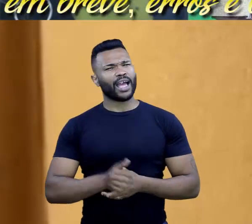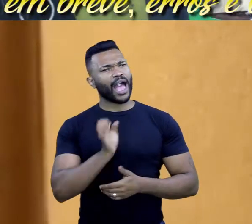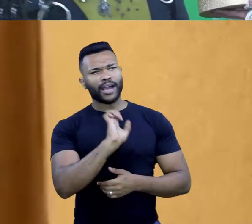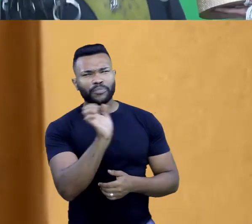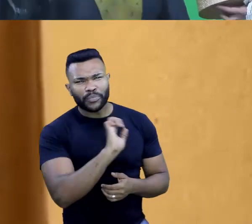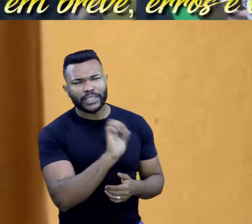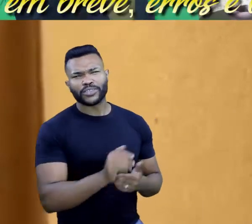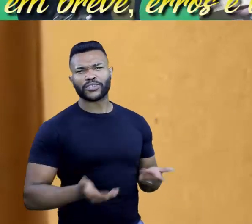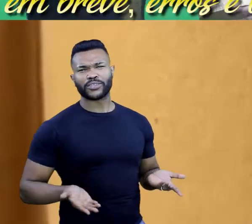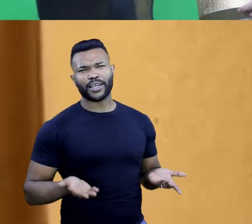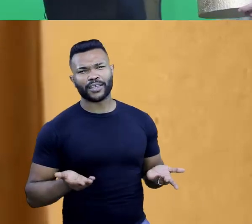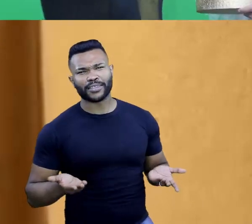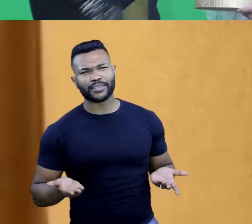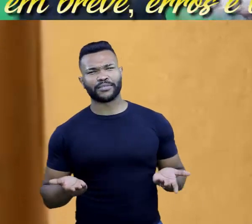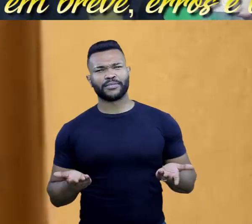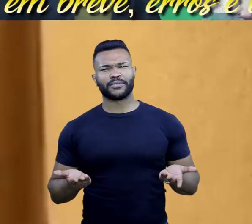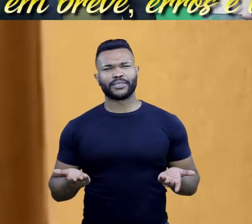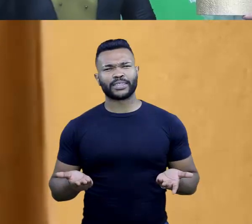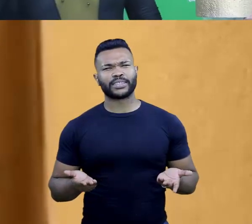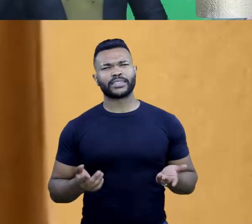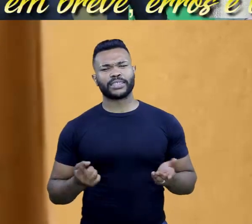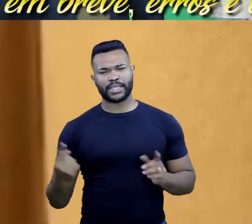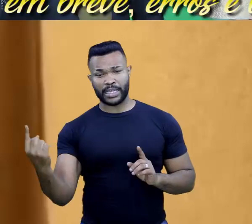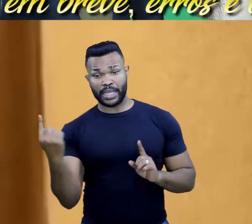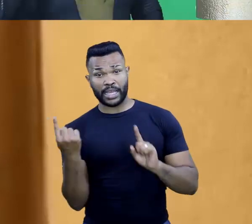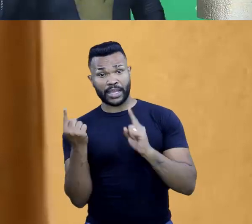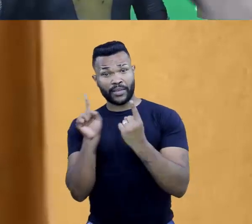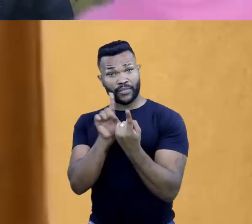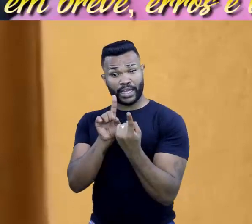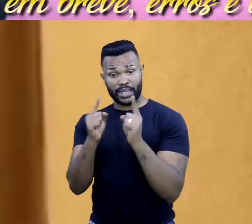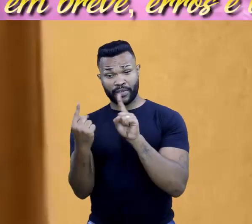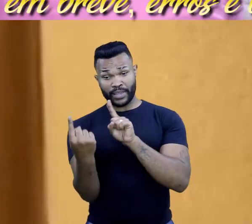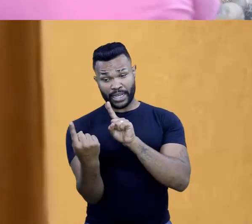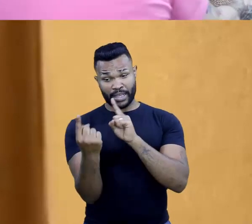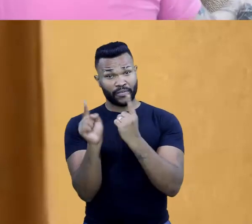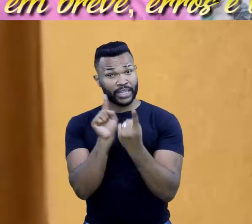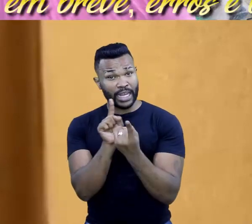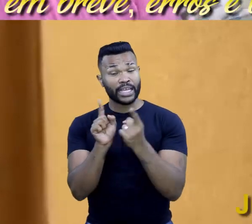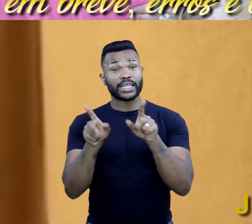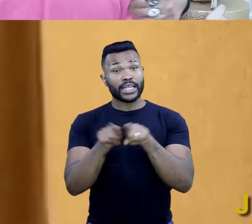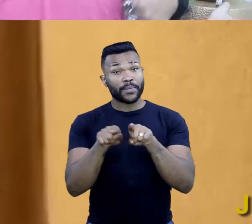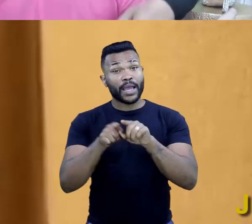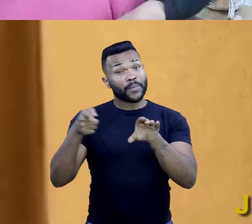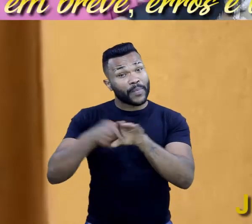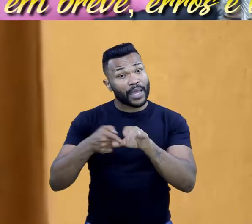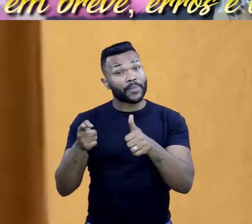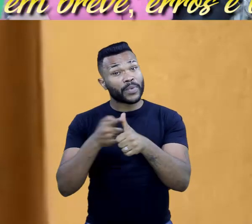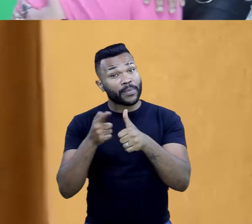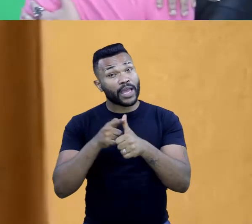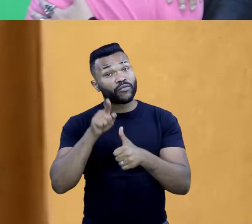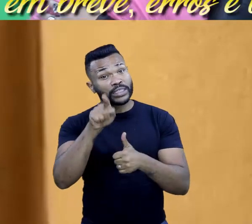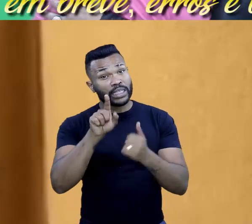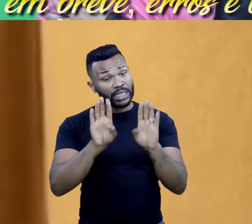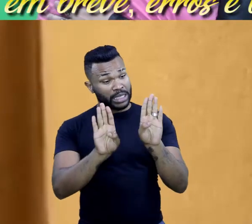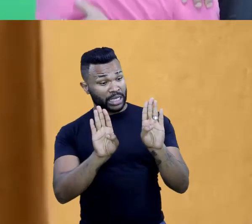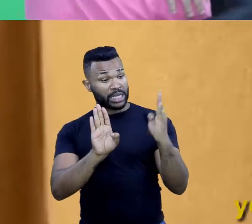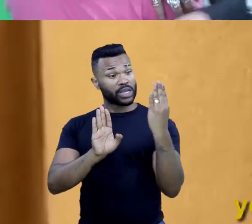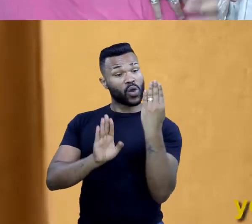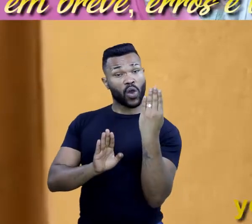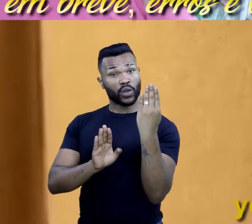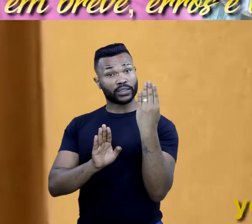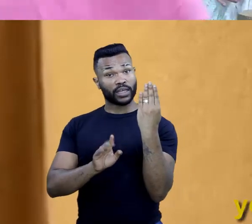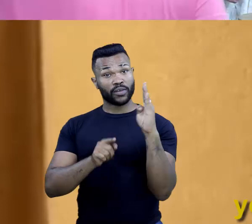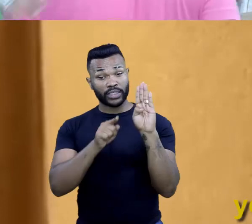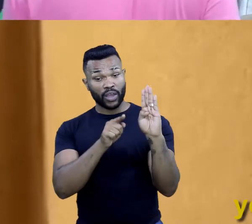Voadora também. Ai, bicha. Você vai virar. Não vira muito pra não fazer no canto com o pé. É, primeiro,